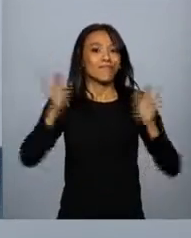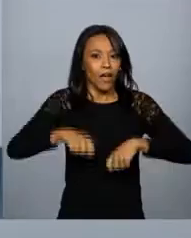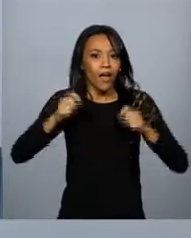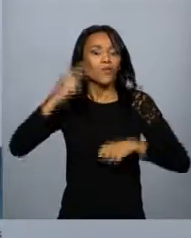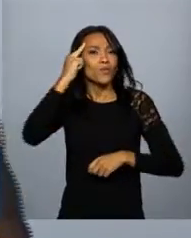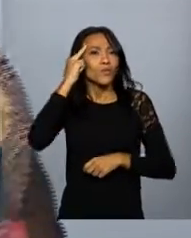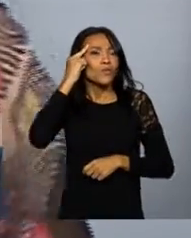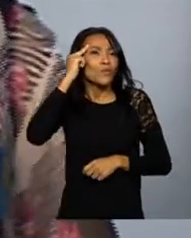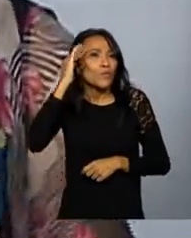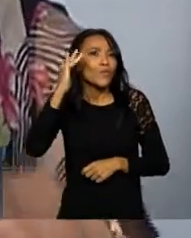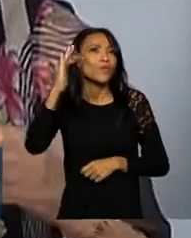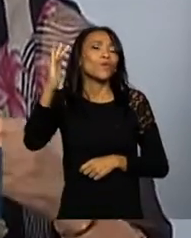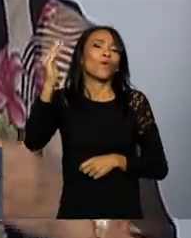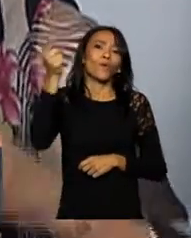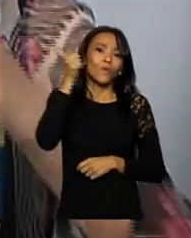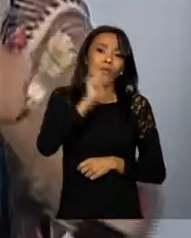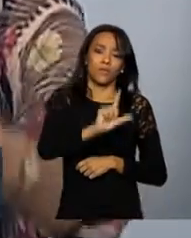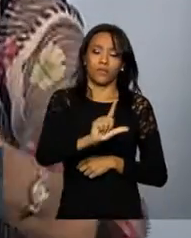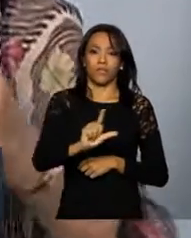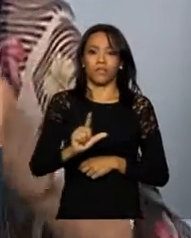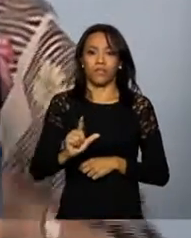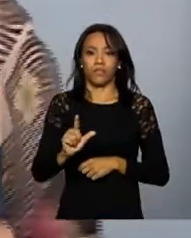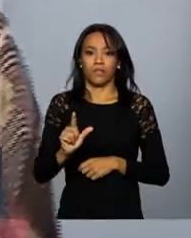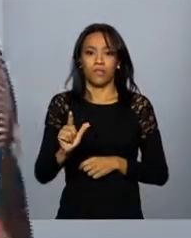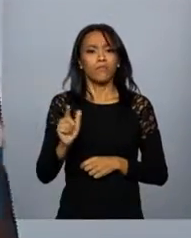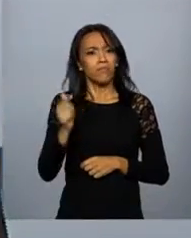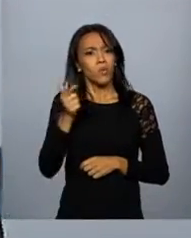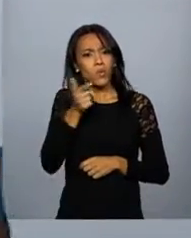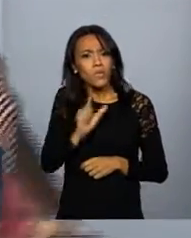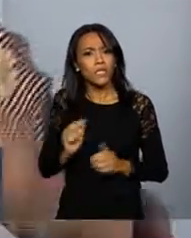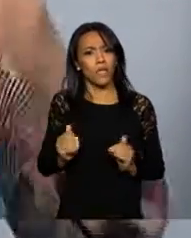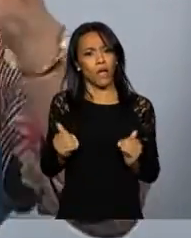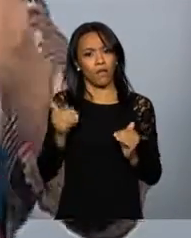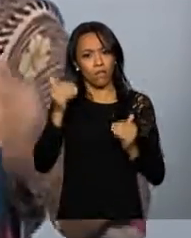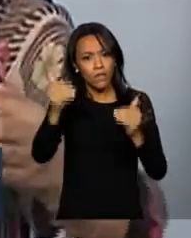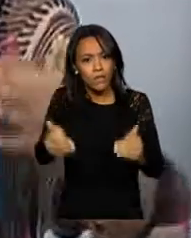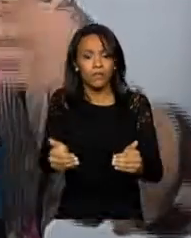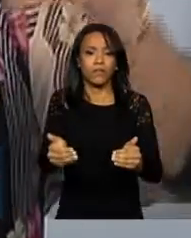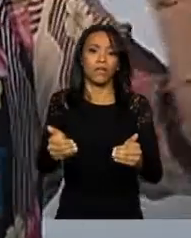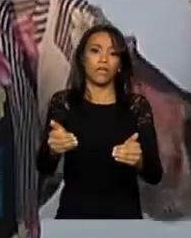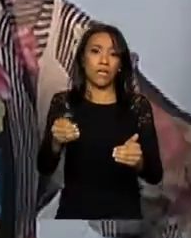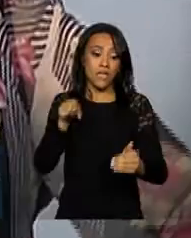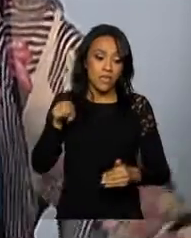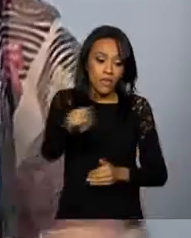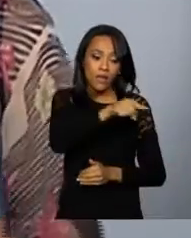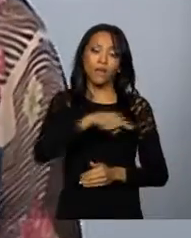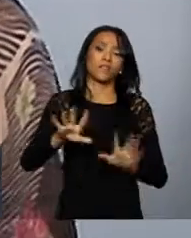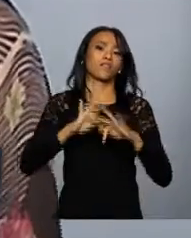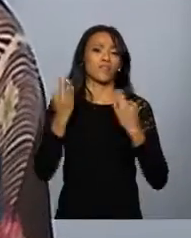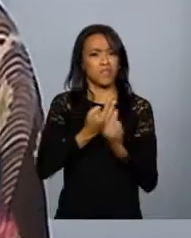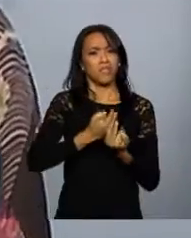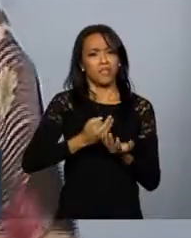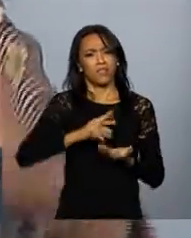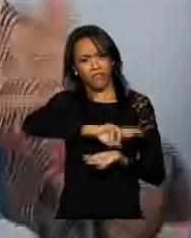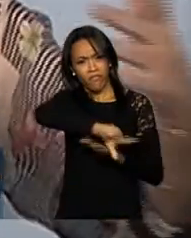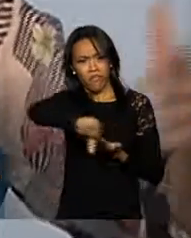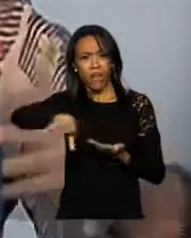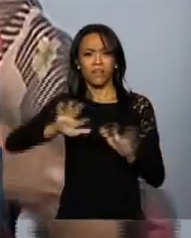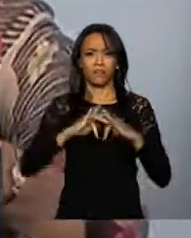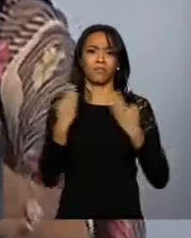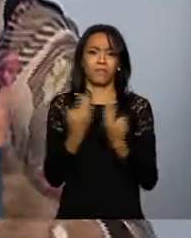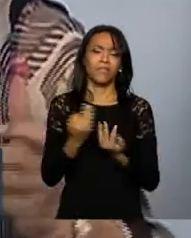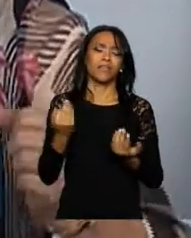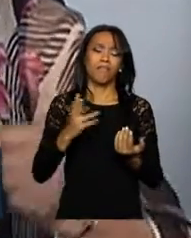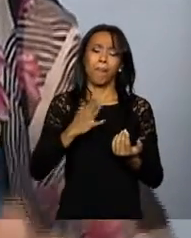realizem, que se dê um passo adiante, que uma dessas famílias, várias dessas famílias, vão